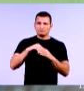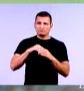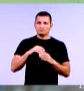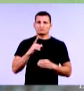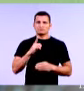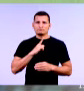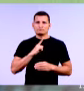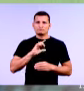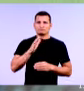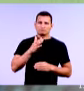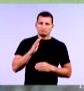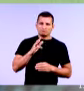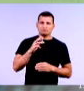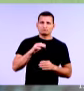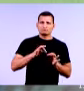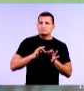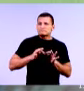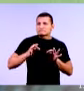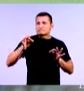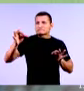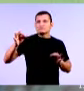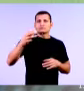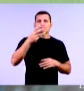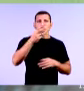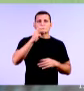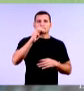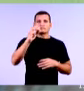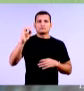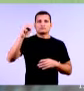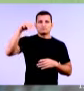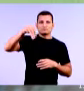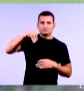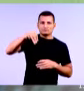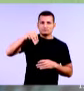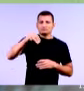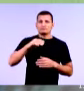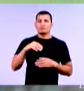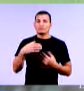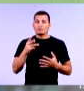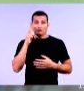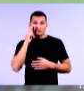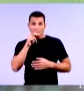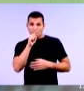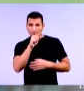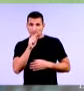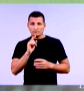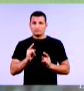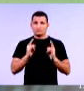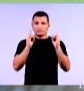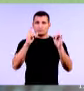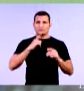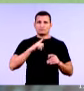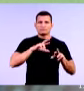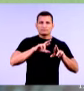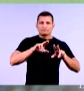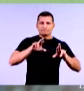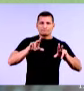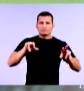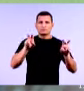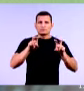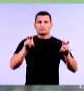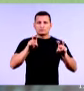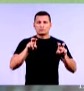menos um alcance aí de uns 300 metros, no máximo, né? Então, você vê que aqui nesse andar, eu tenho inúmeros computadores e